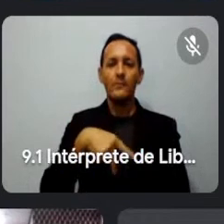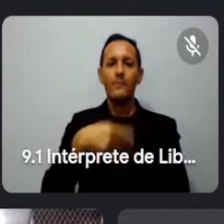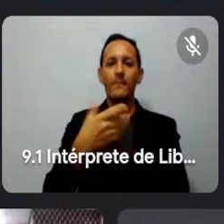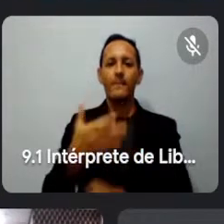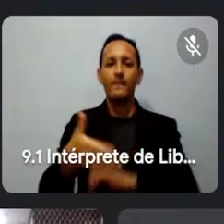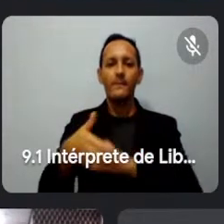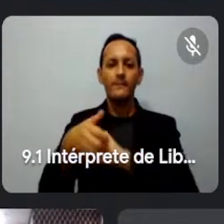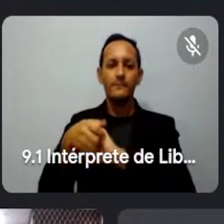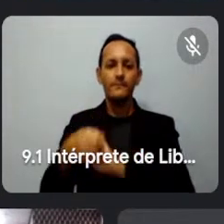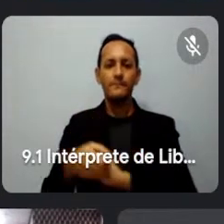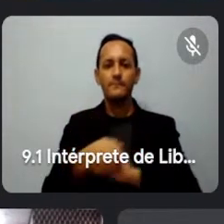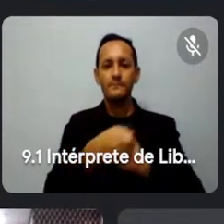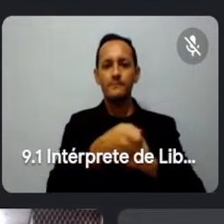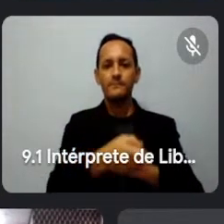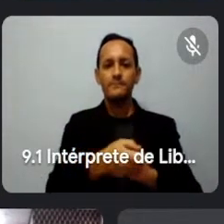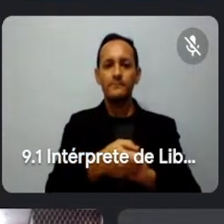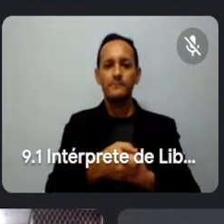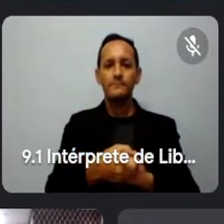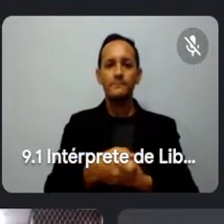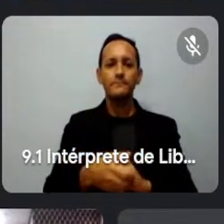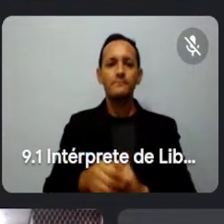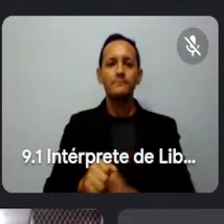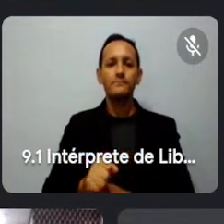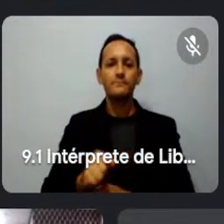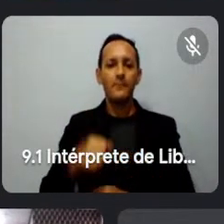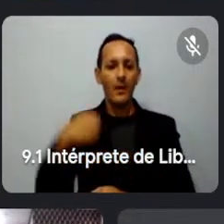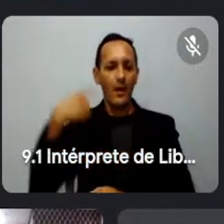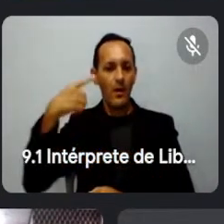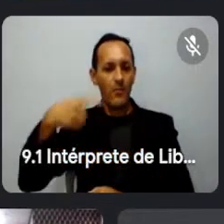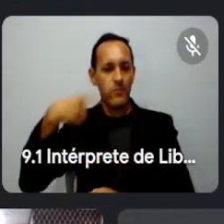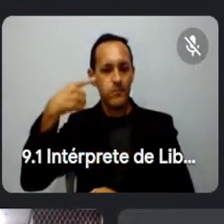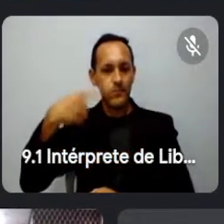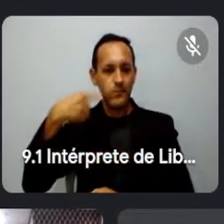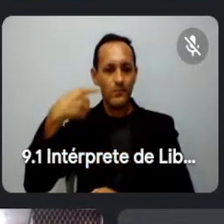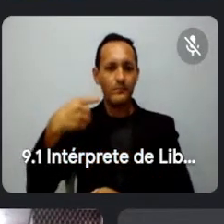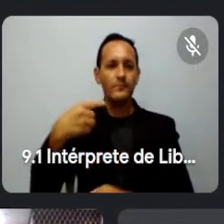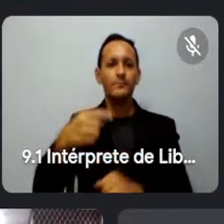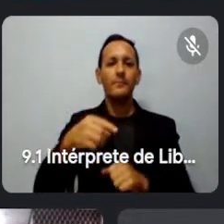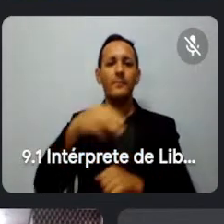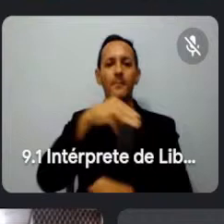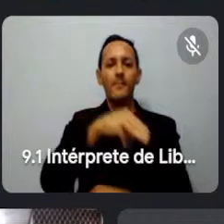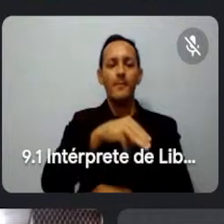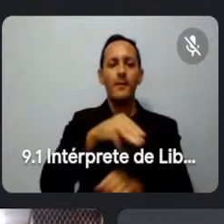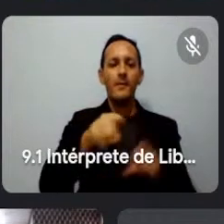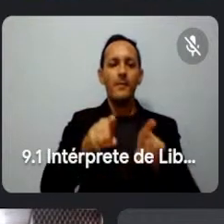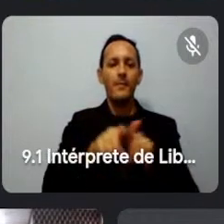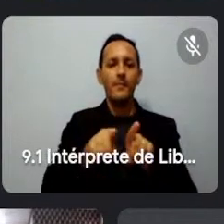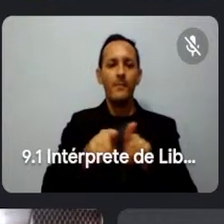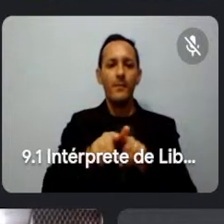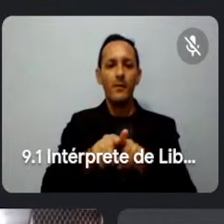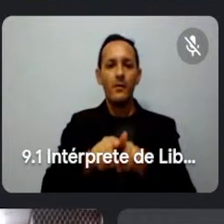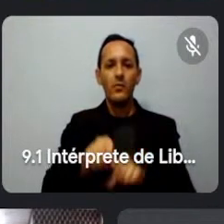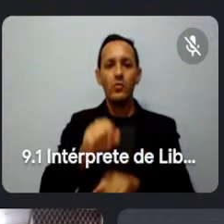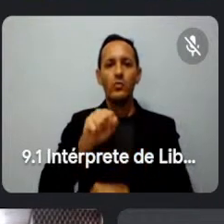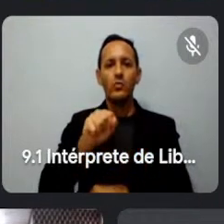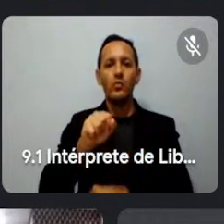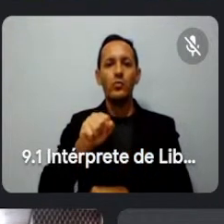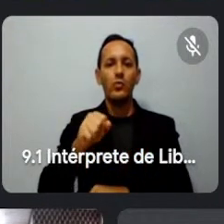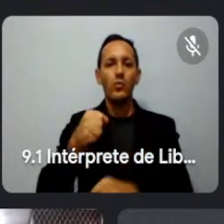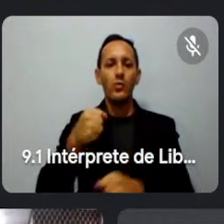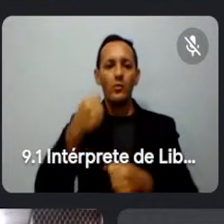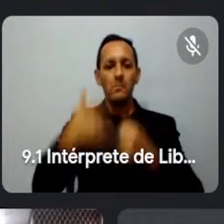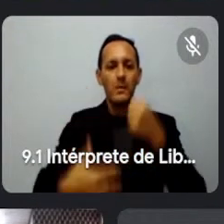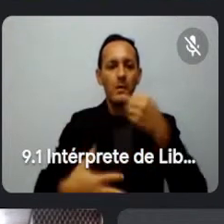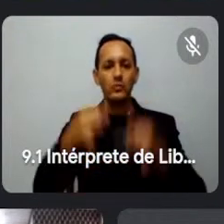quero cumprimentar os Mobs colega de Bardi e o Doutor Bozano né pela explanação